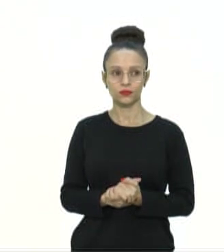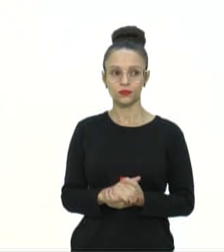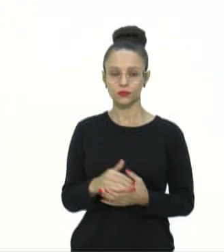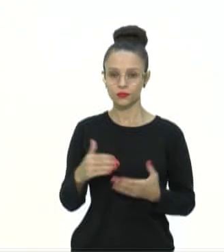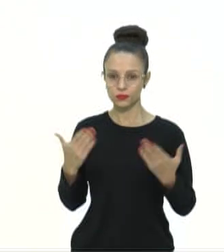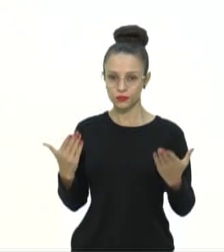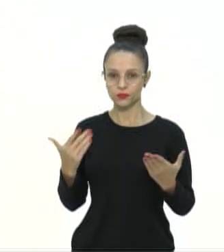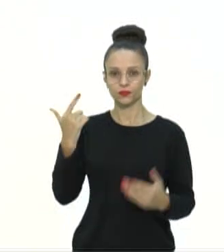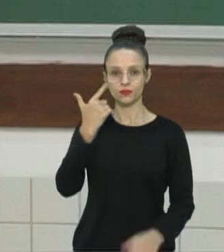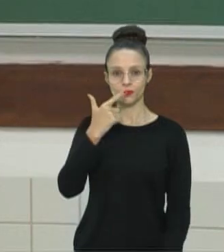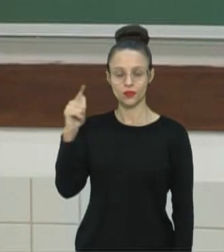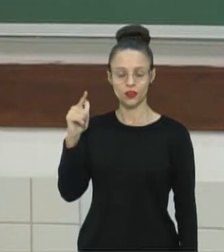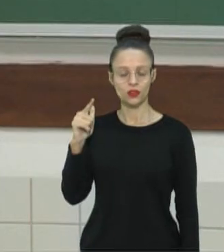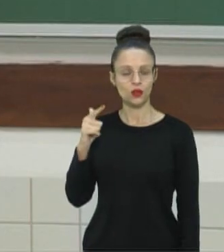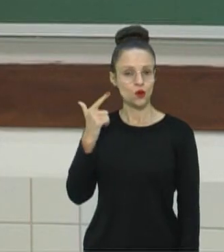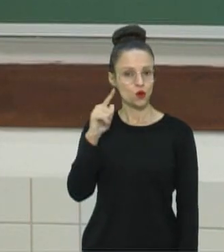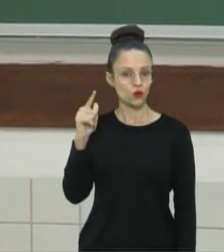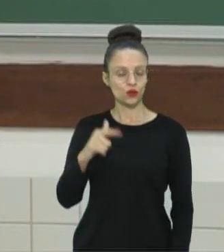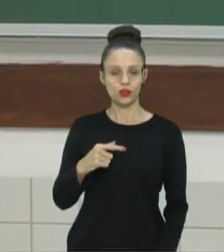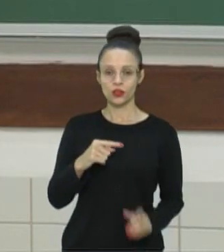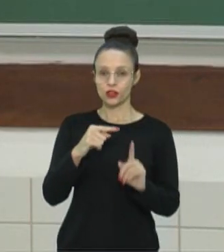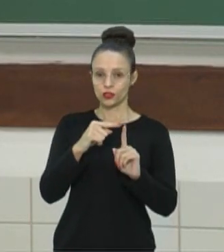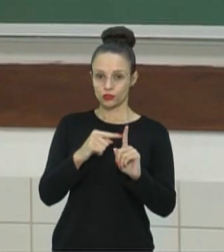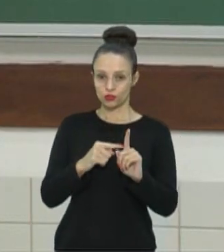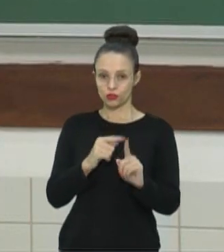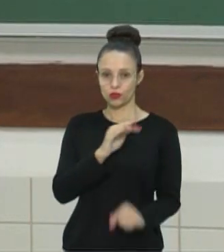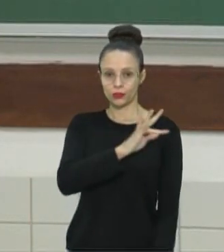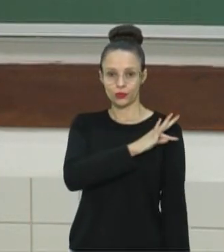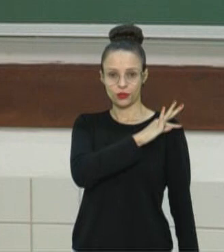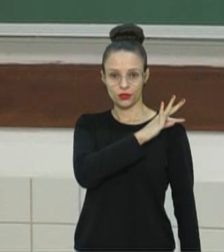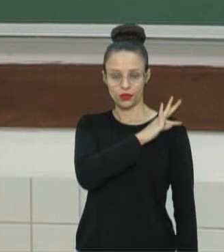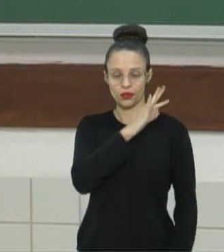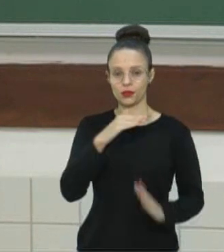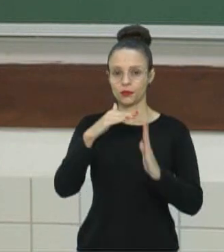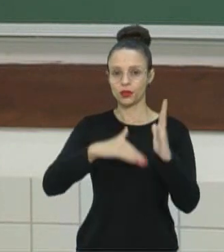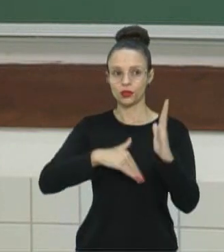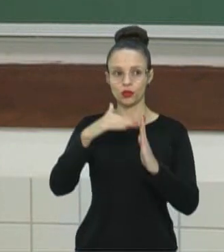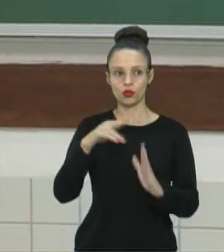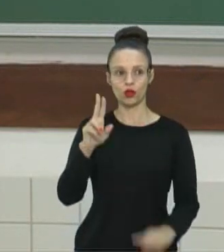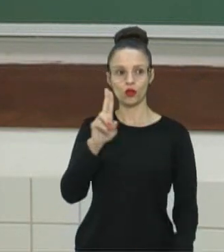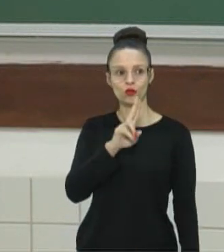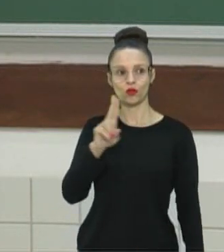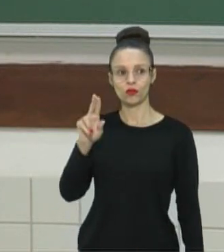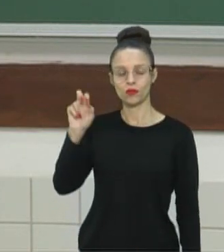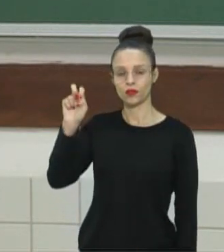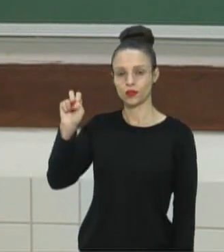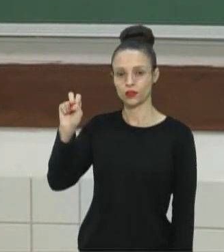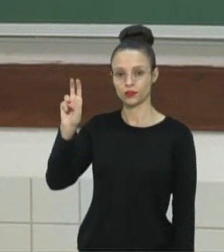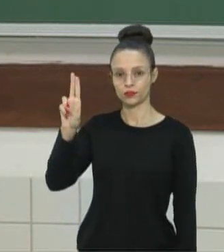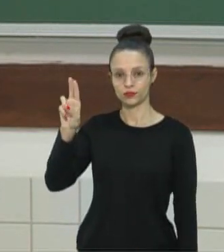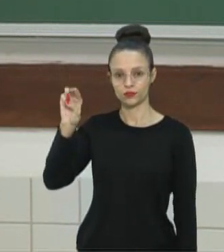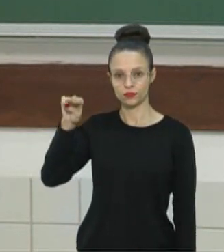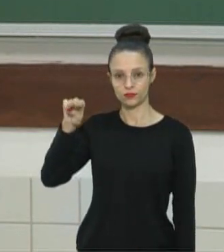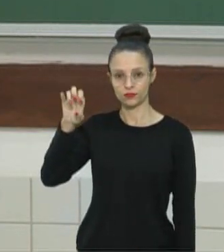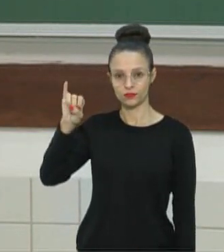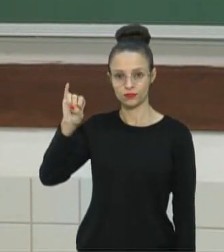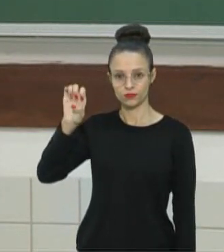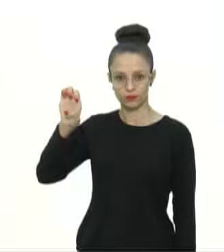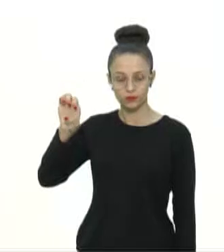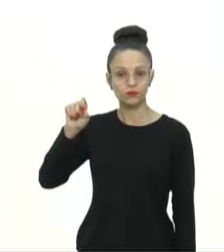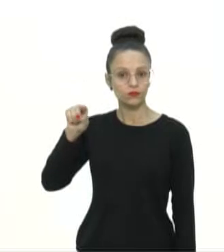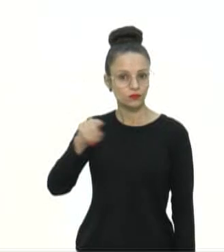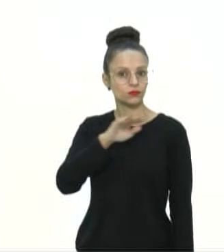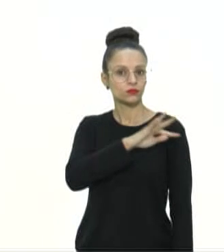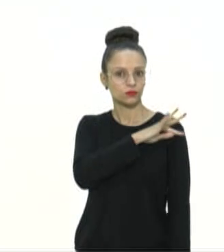Esse outro estilo de técnica de pintura, ela se chama sumie. É uma técnica de